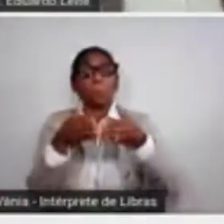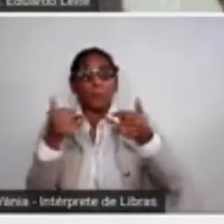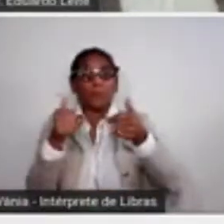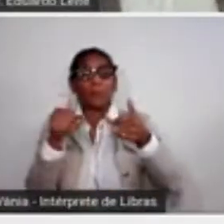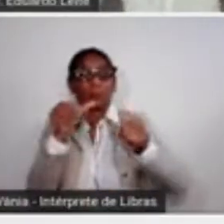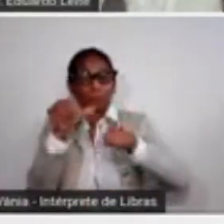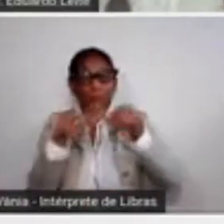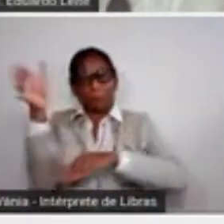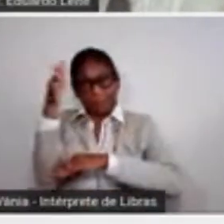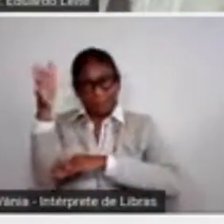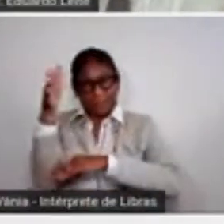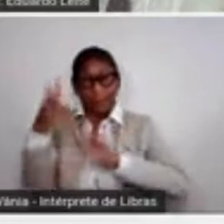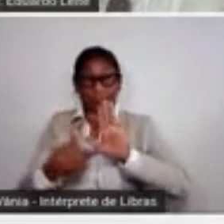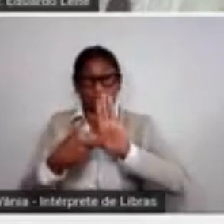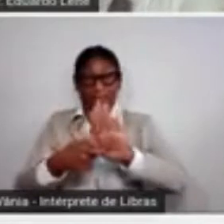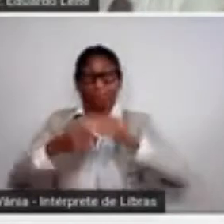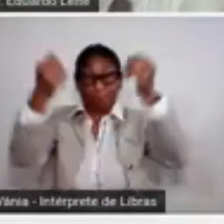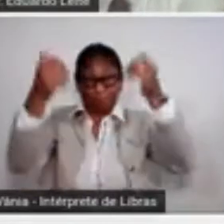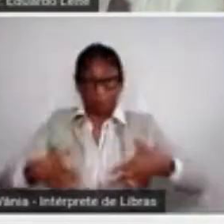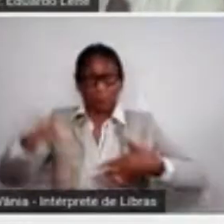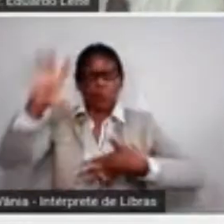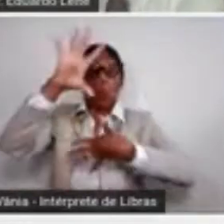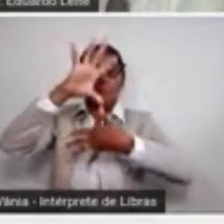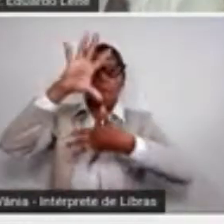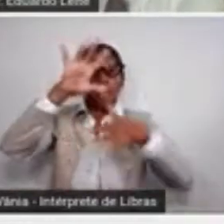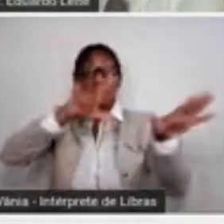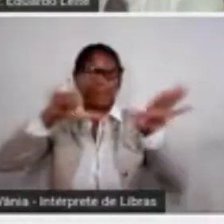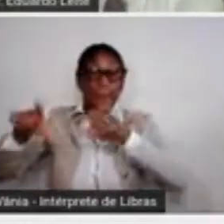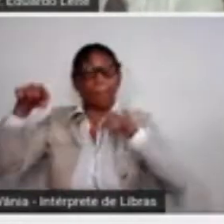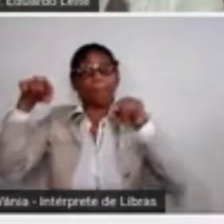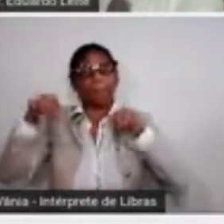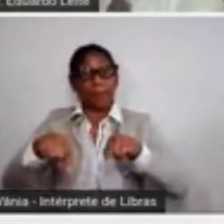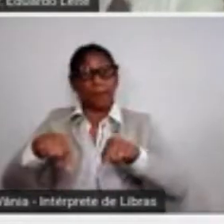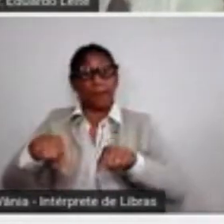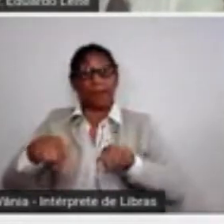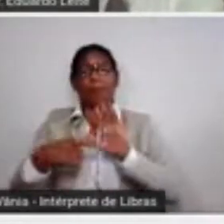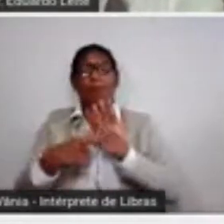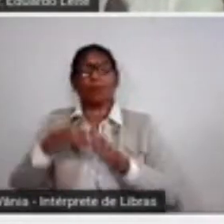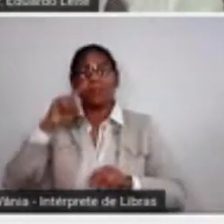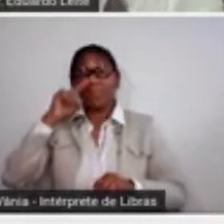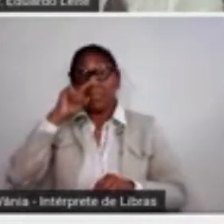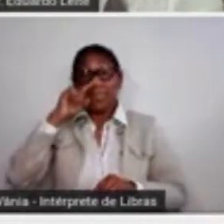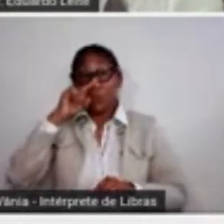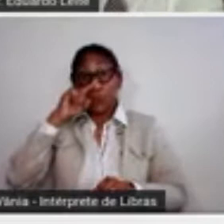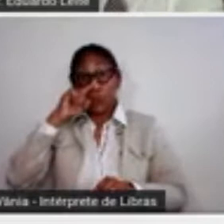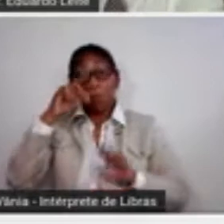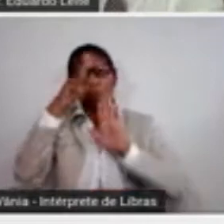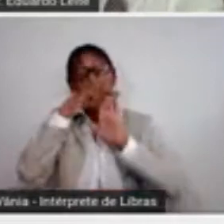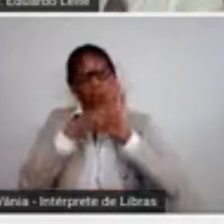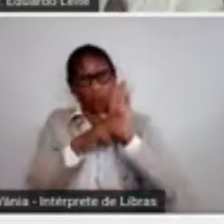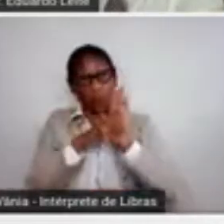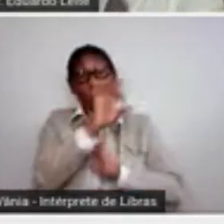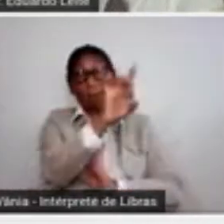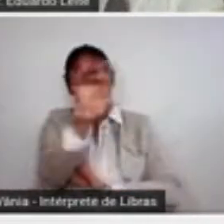nós tomamos em relação ao mapa desta semana, que define o nível de risco e, portanto, os protocolos que cada região